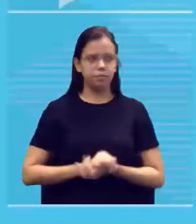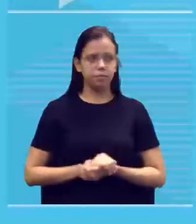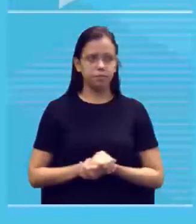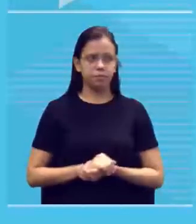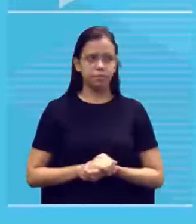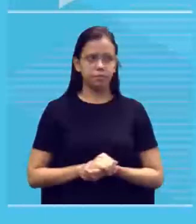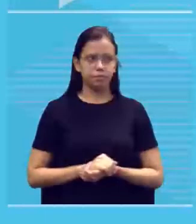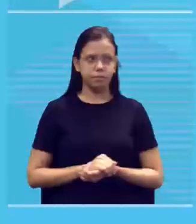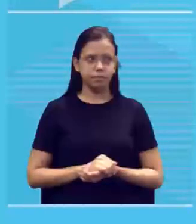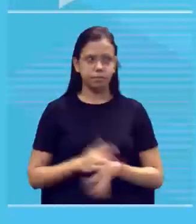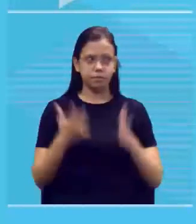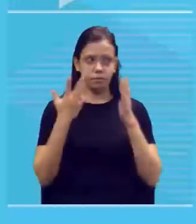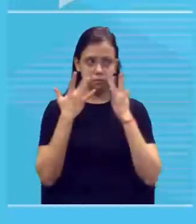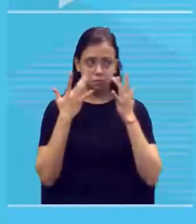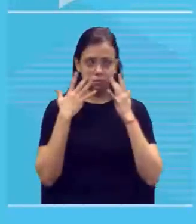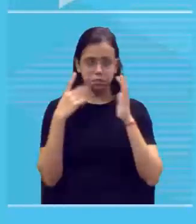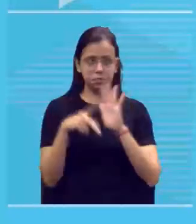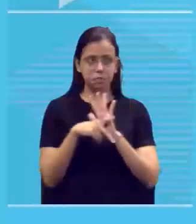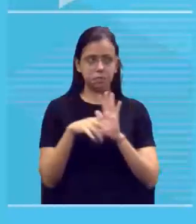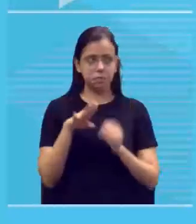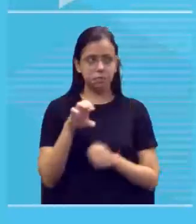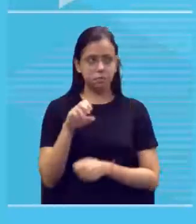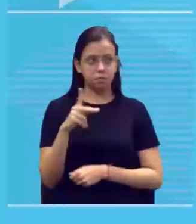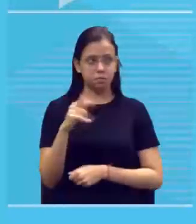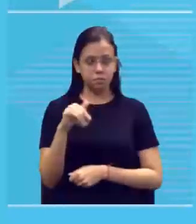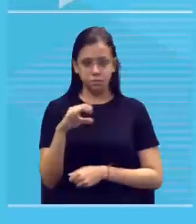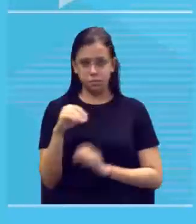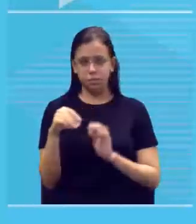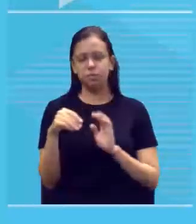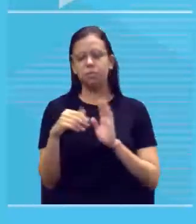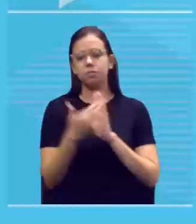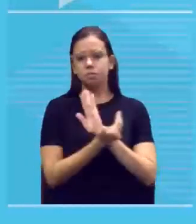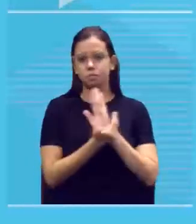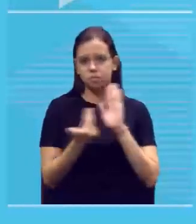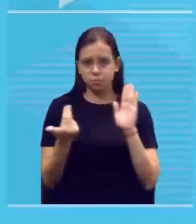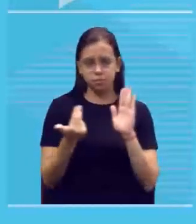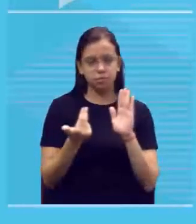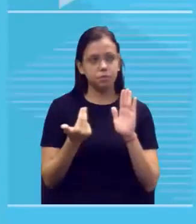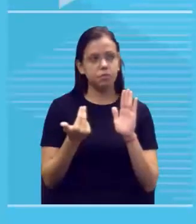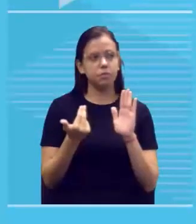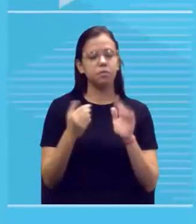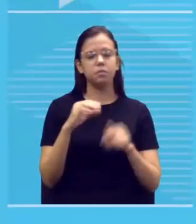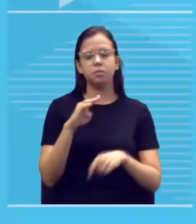épico este ano fazendo o público